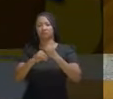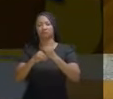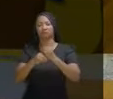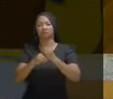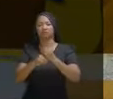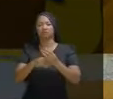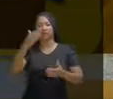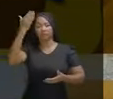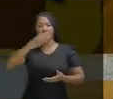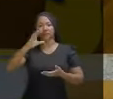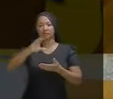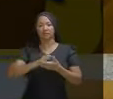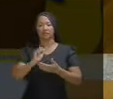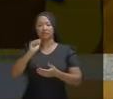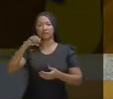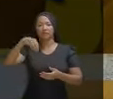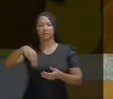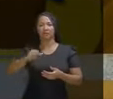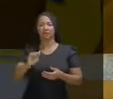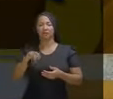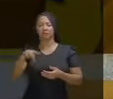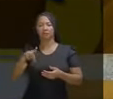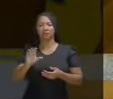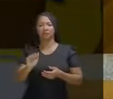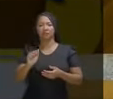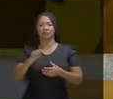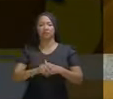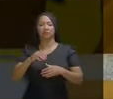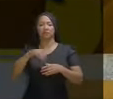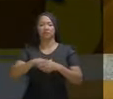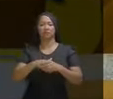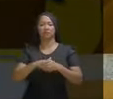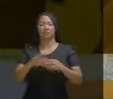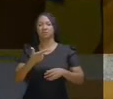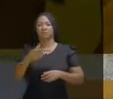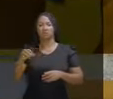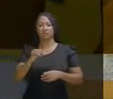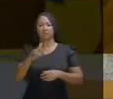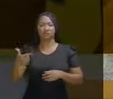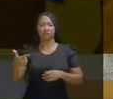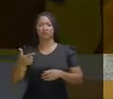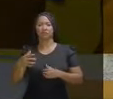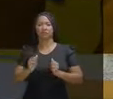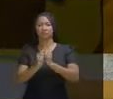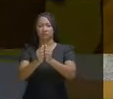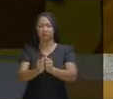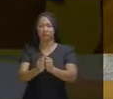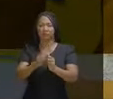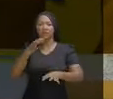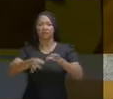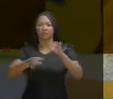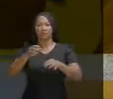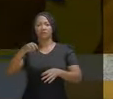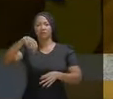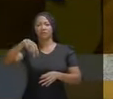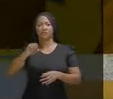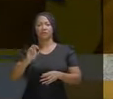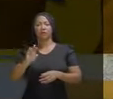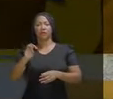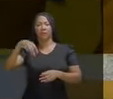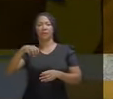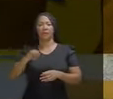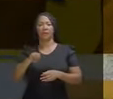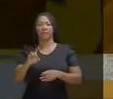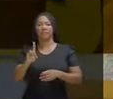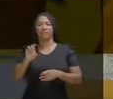contas de Amanda Cavalcante Jardim, referente às eleições de 2022, no que foi acompanhado pelo juiz Normand de Souza, Paola Santos